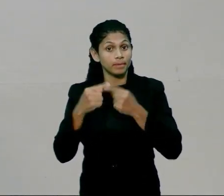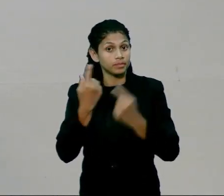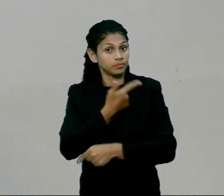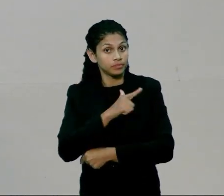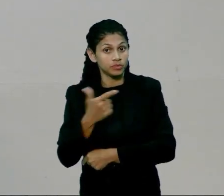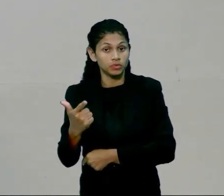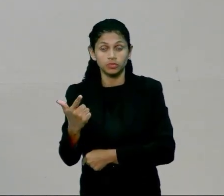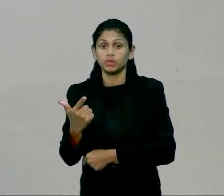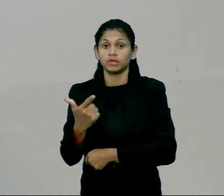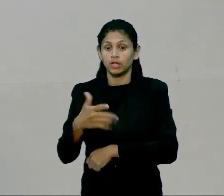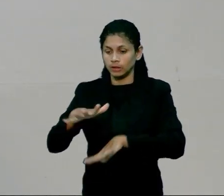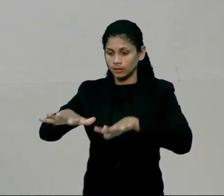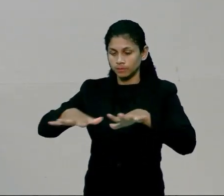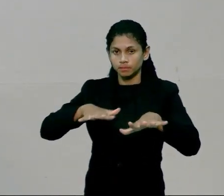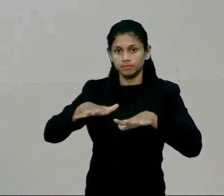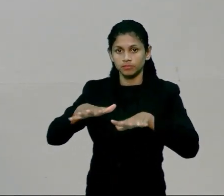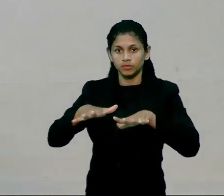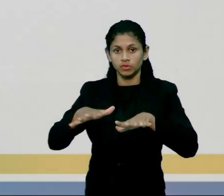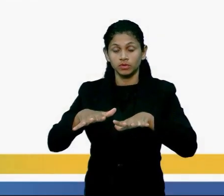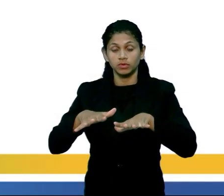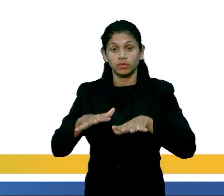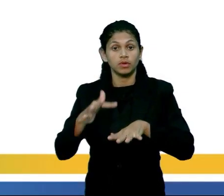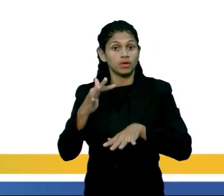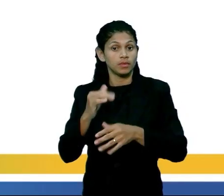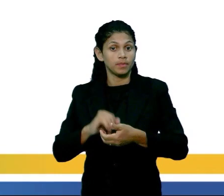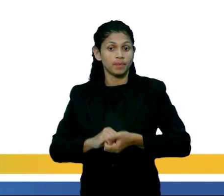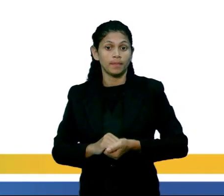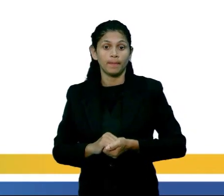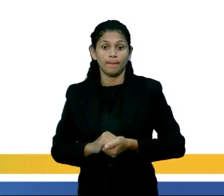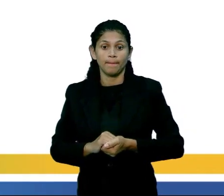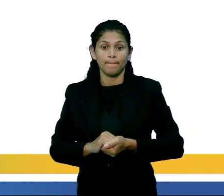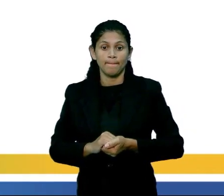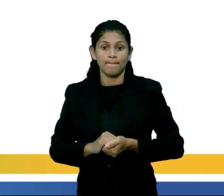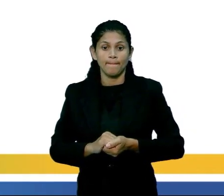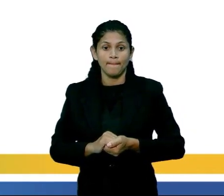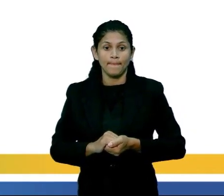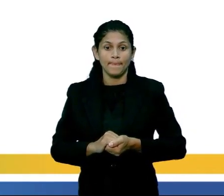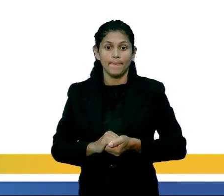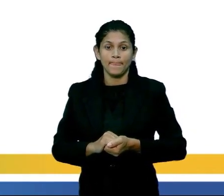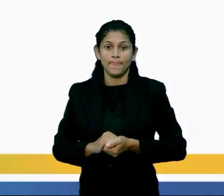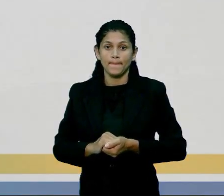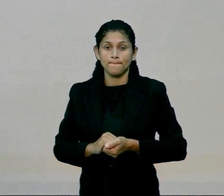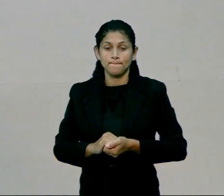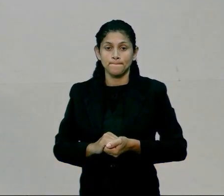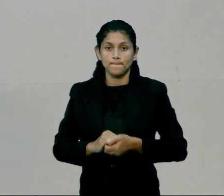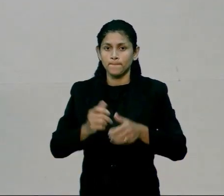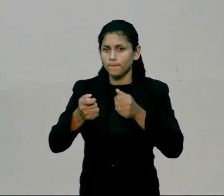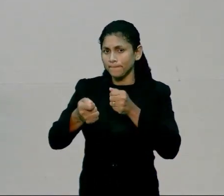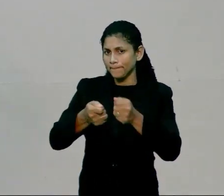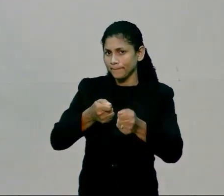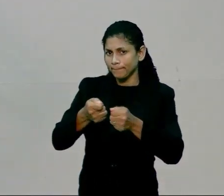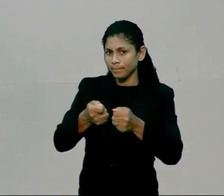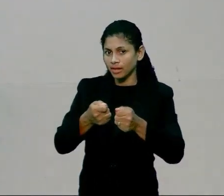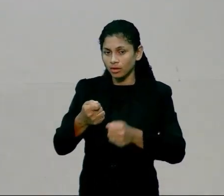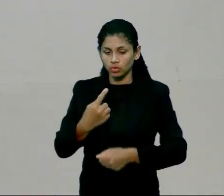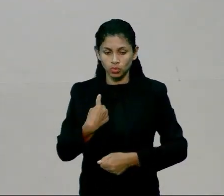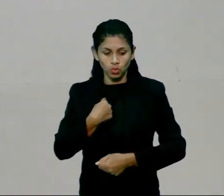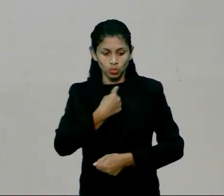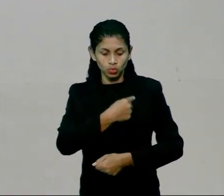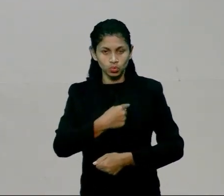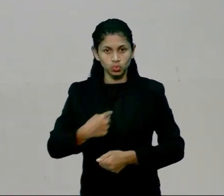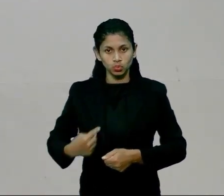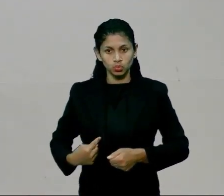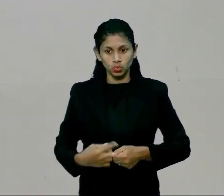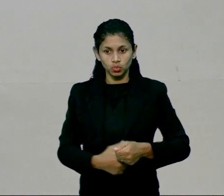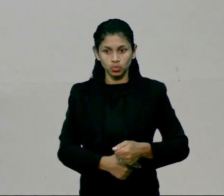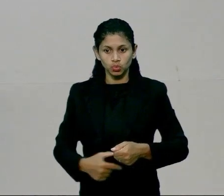movimento, para dar o impulso. Então, é funcionamento. Deixa eu ver outra informação aqui. Estabilização e controle dos órgãos. Então, por que a gente